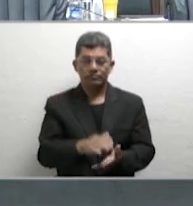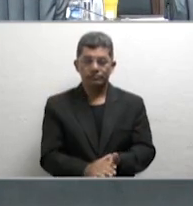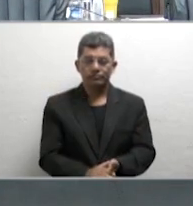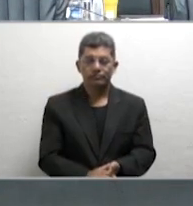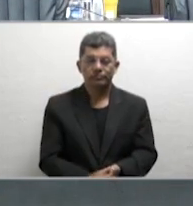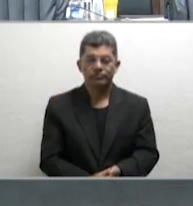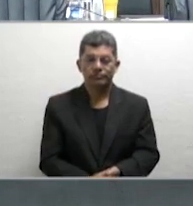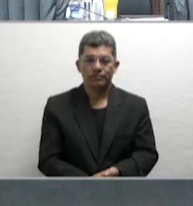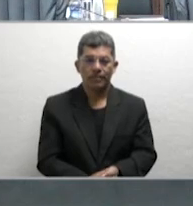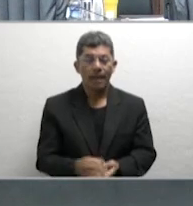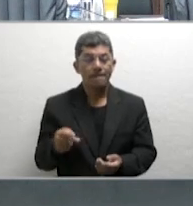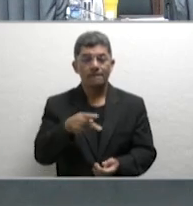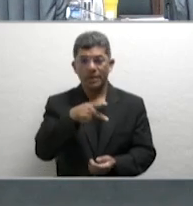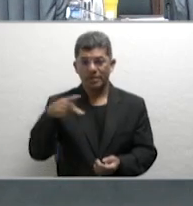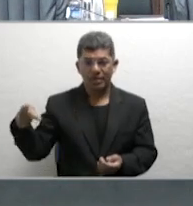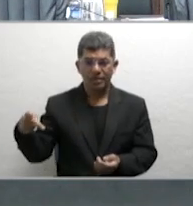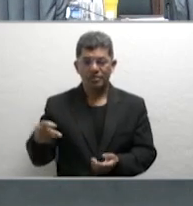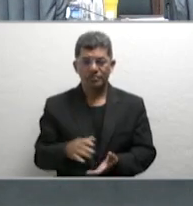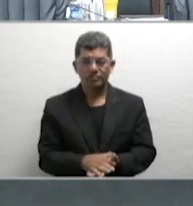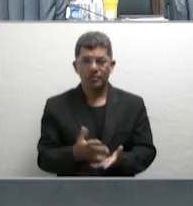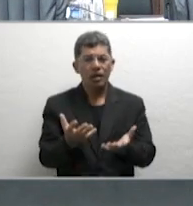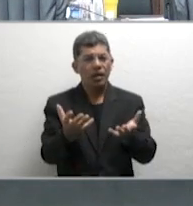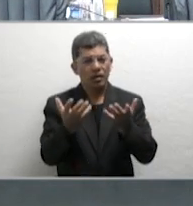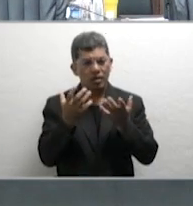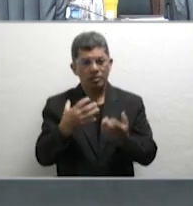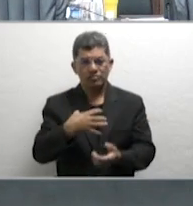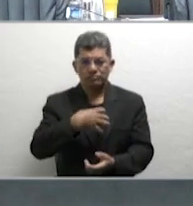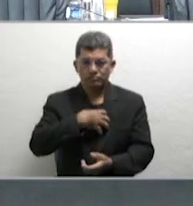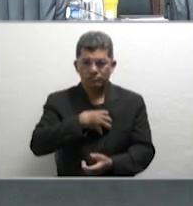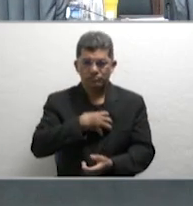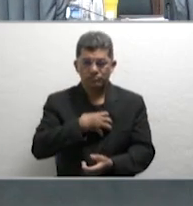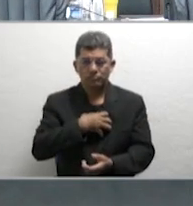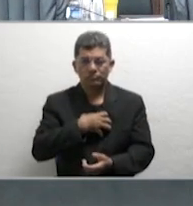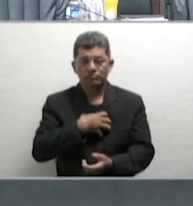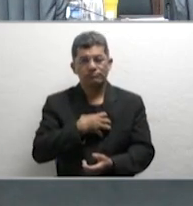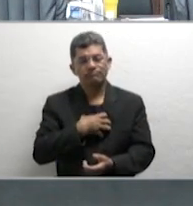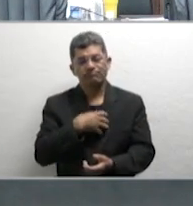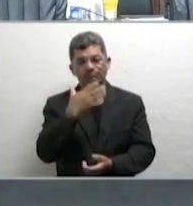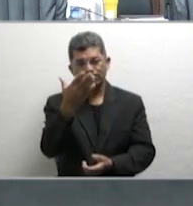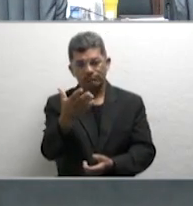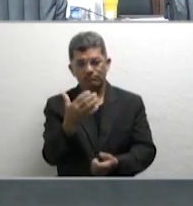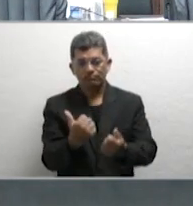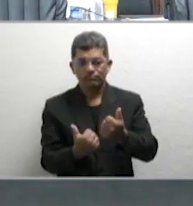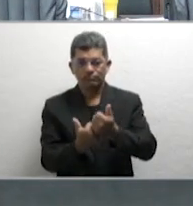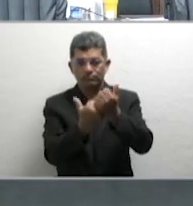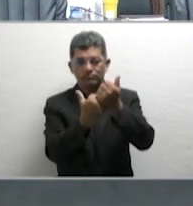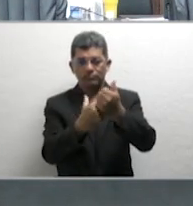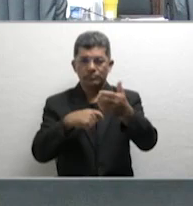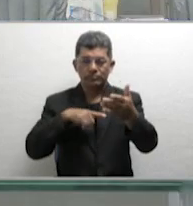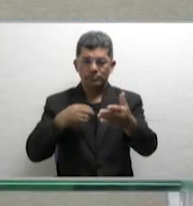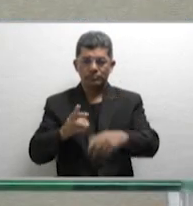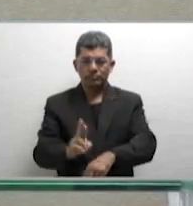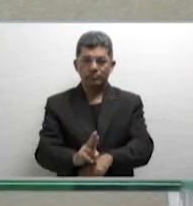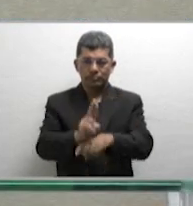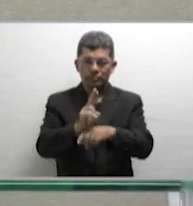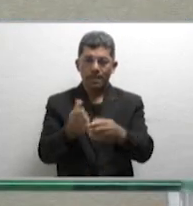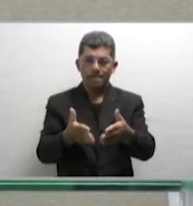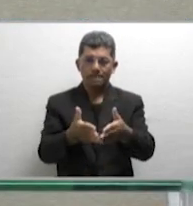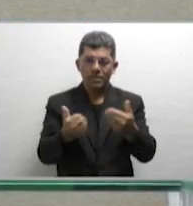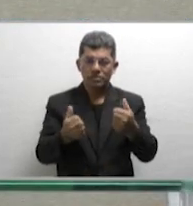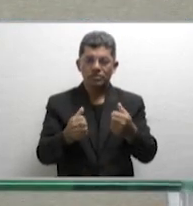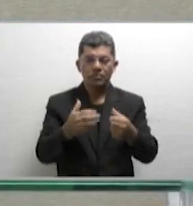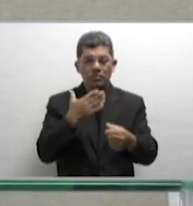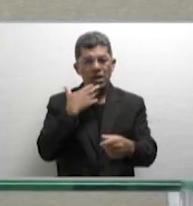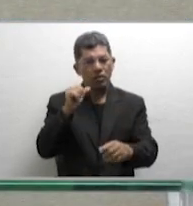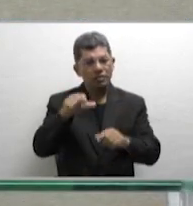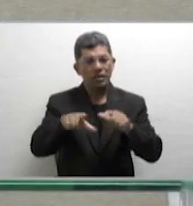Presidente, quero aqui me solidarizar com o público que aqui está, reivindicando melhores serviços